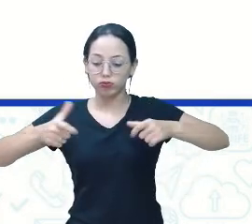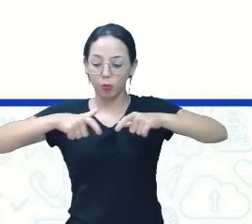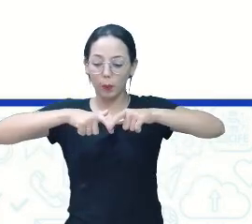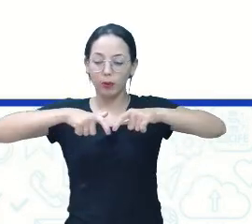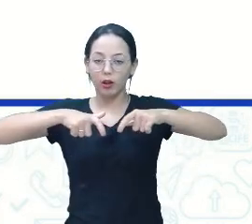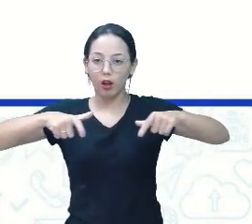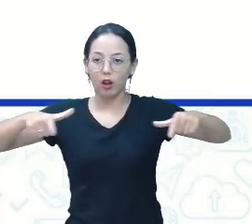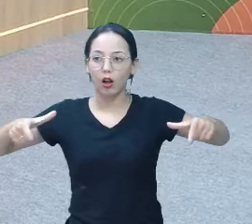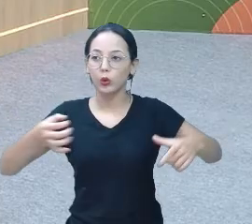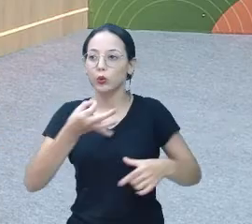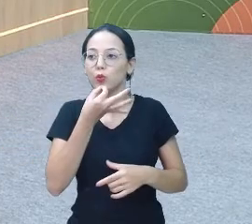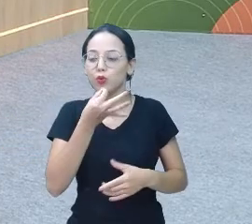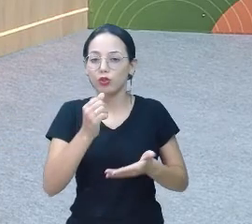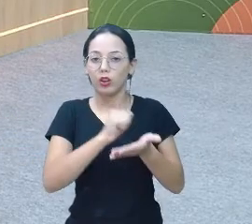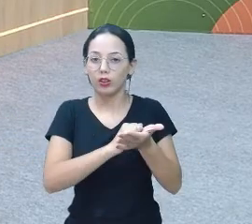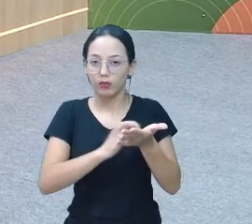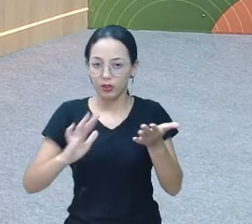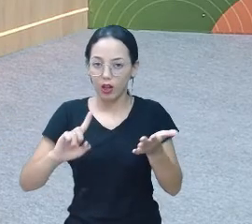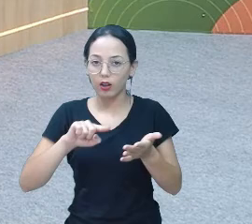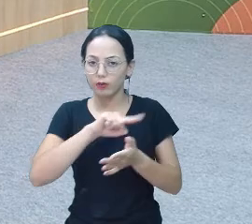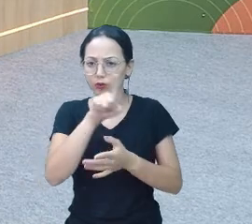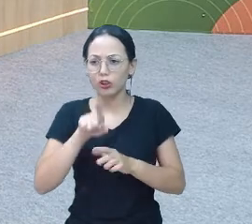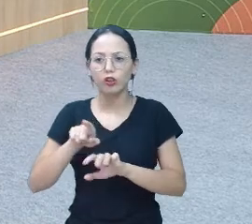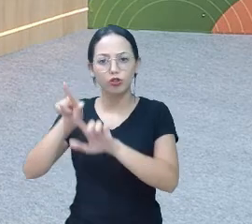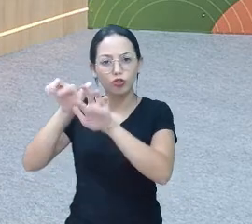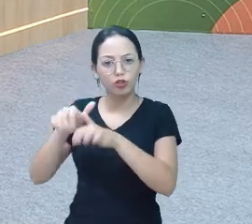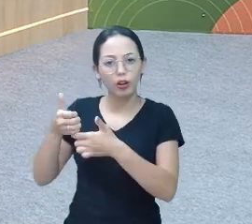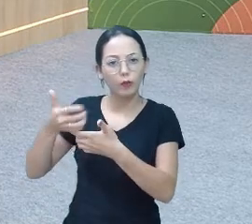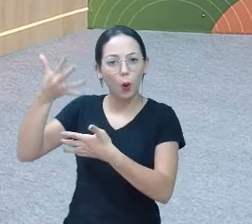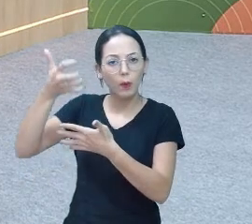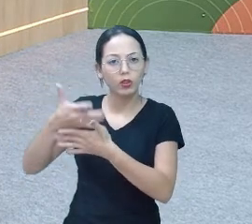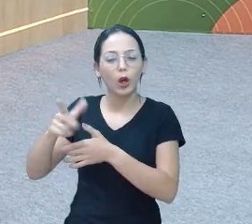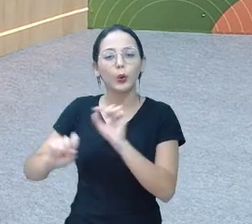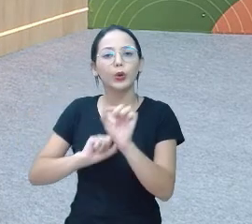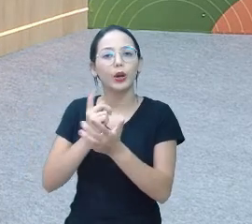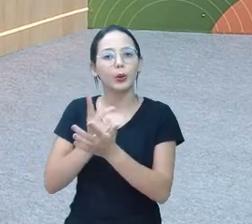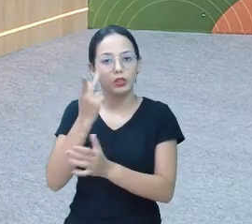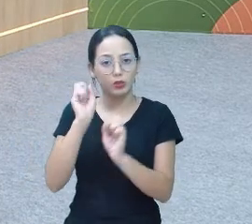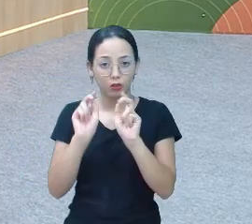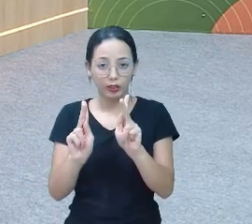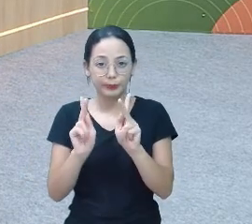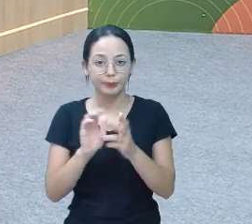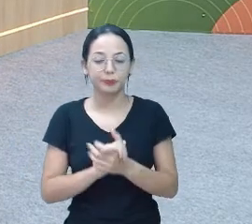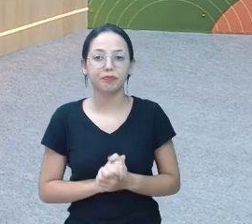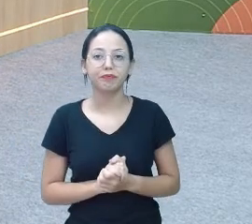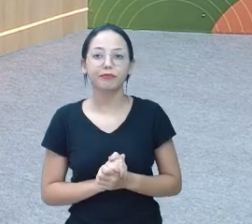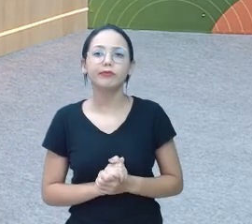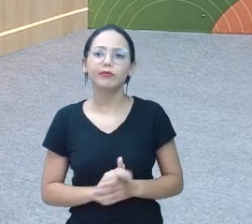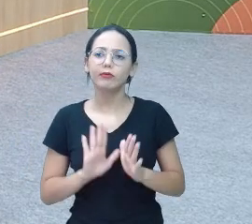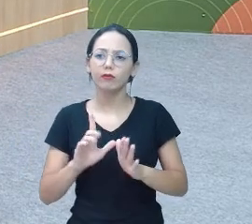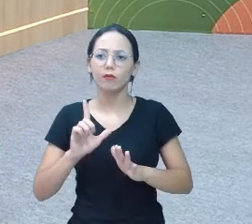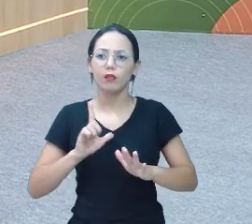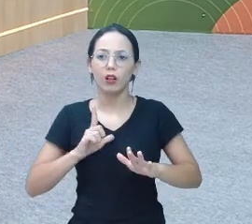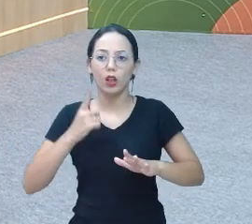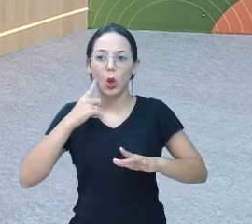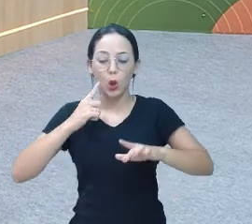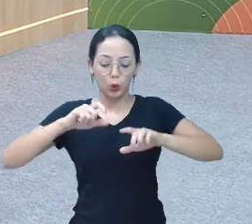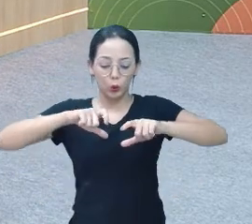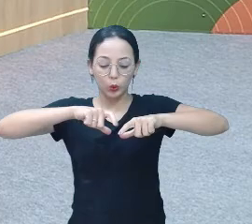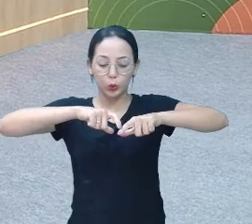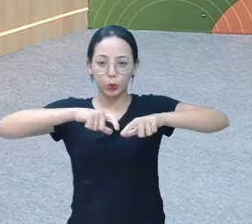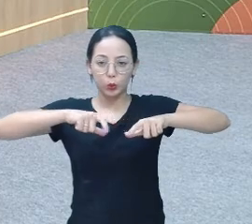sugerir isso como atividade, e depois escreve lá nos comentários o que foi que aconteceu. Então, pegava-se uma corda, nessa